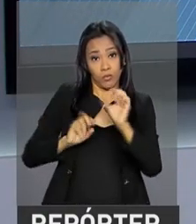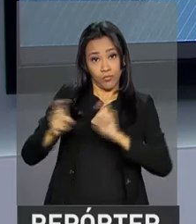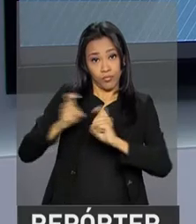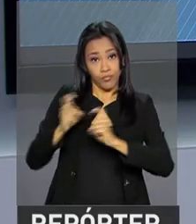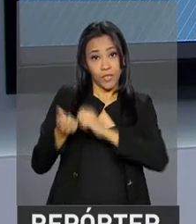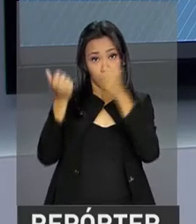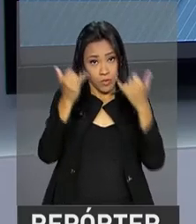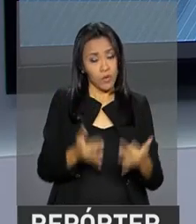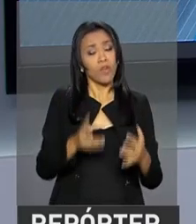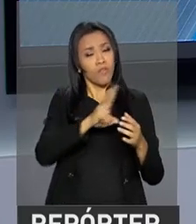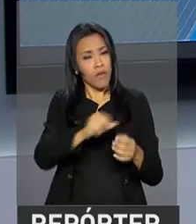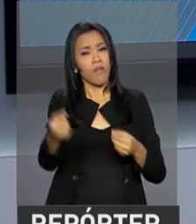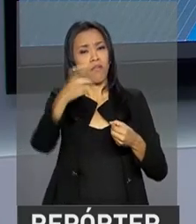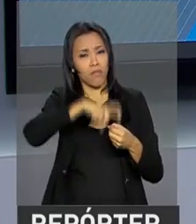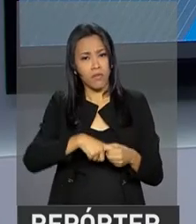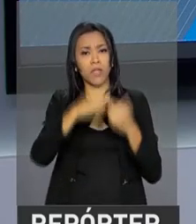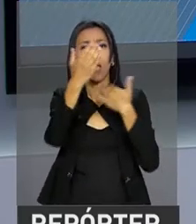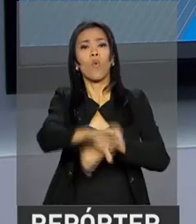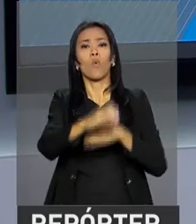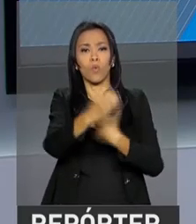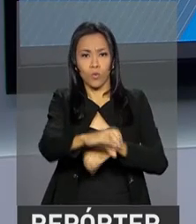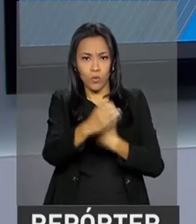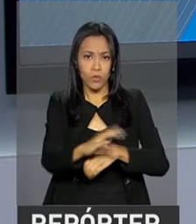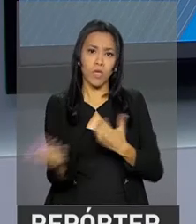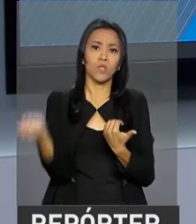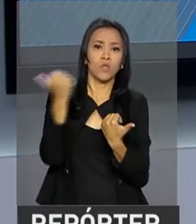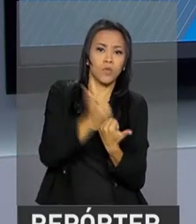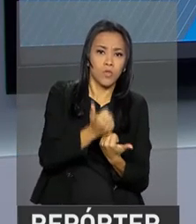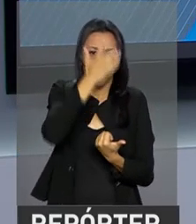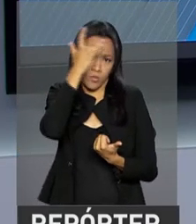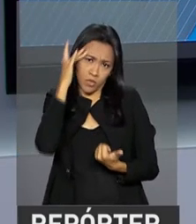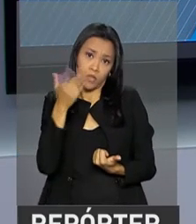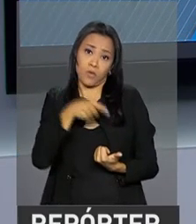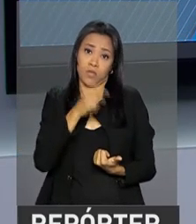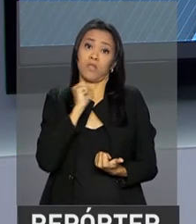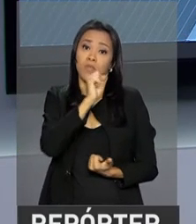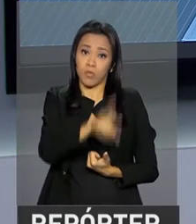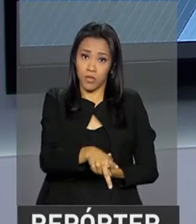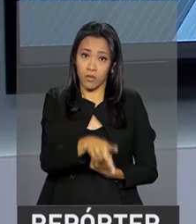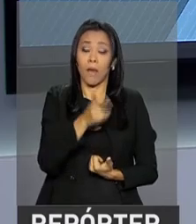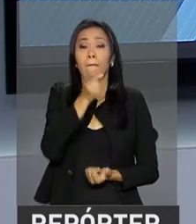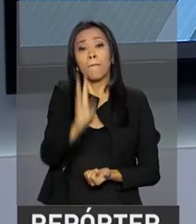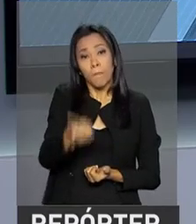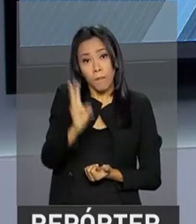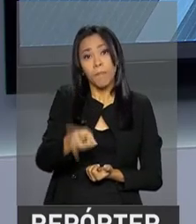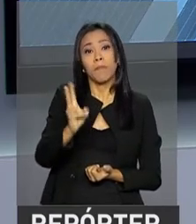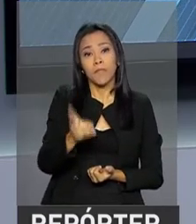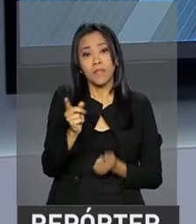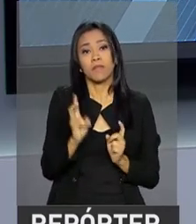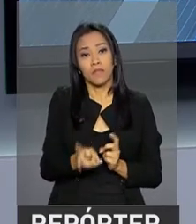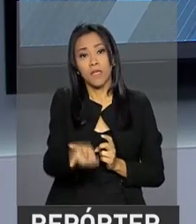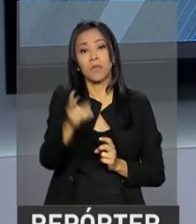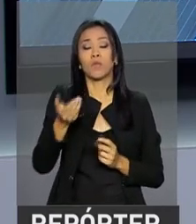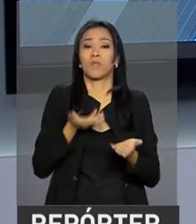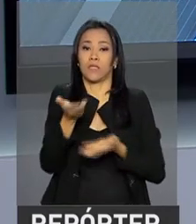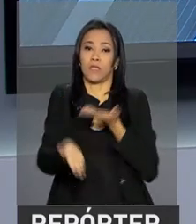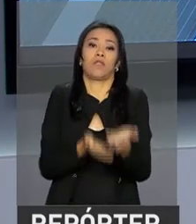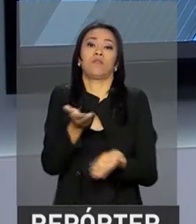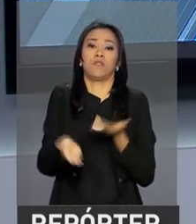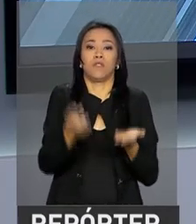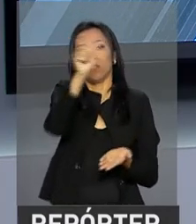concursos públicos para substituir servidores que venham a se aposentar mantendo a prestação de serviços